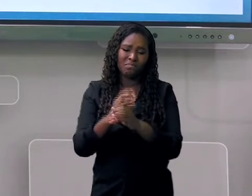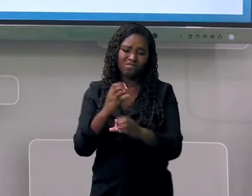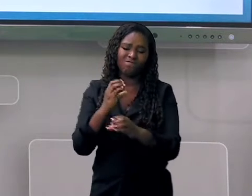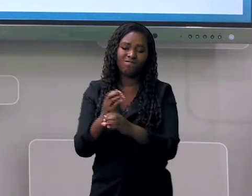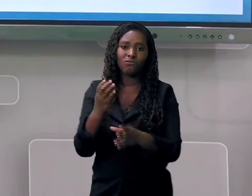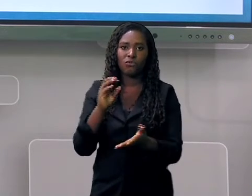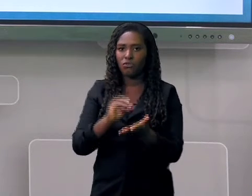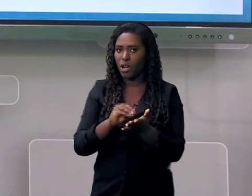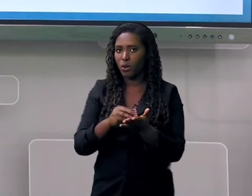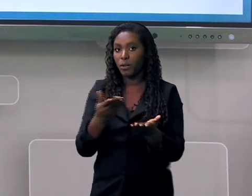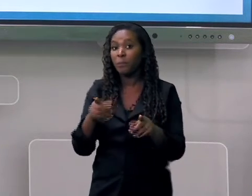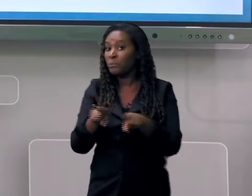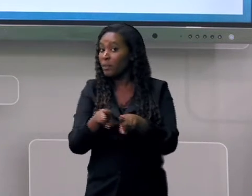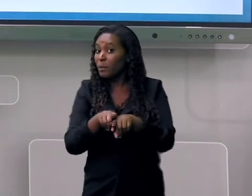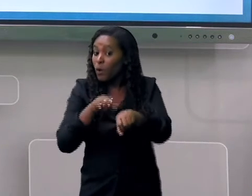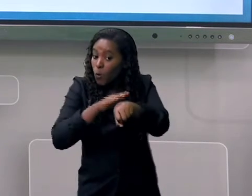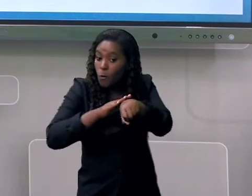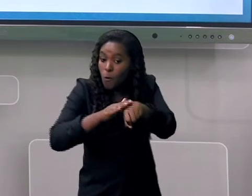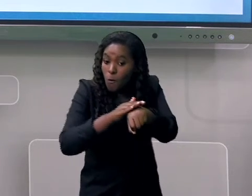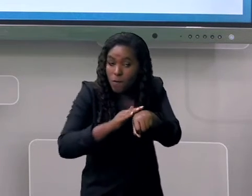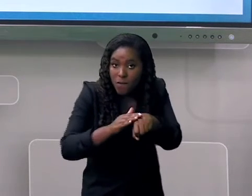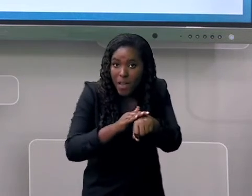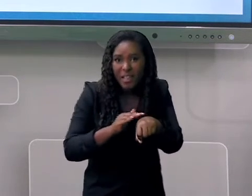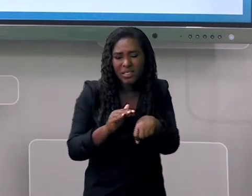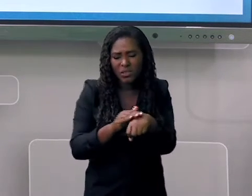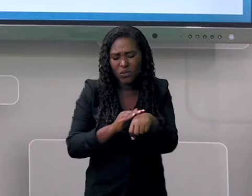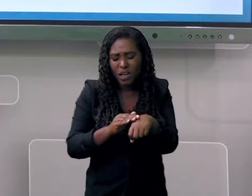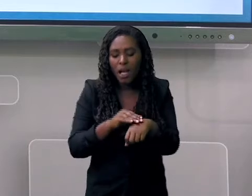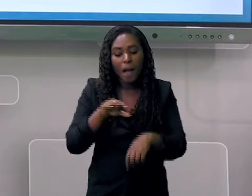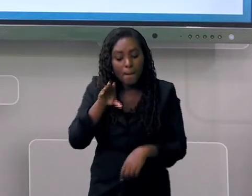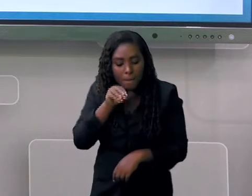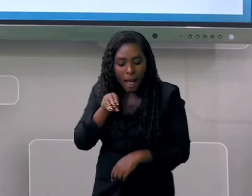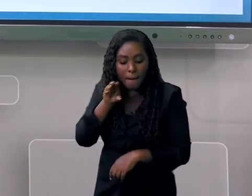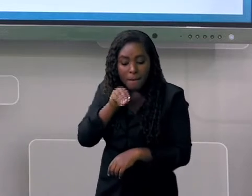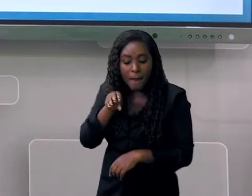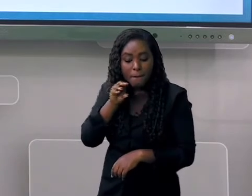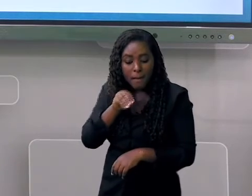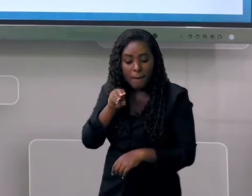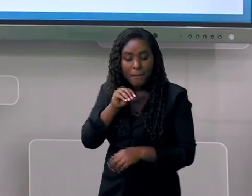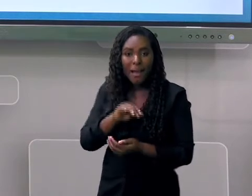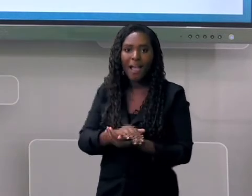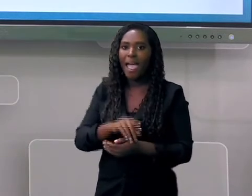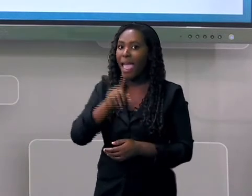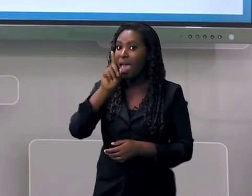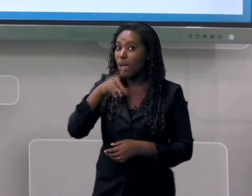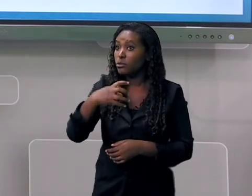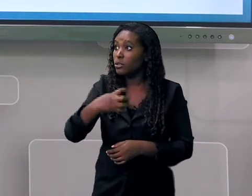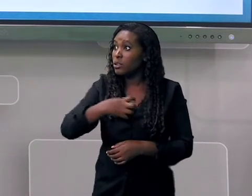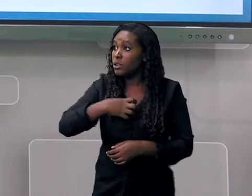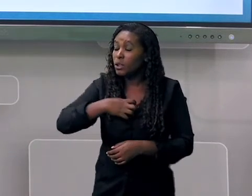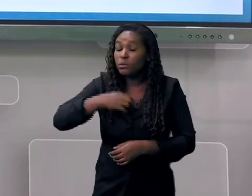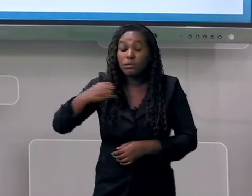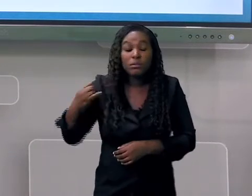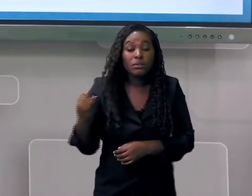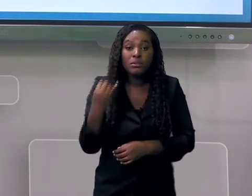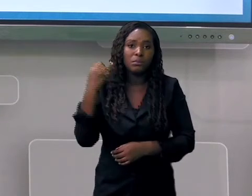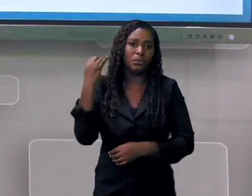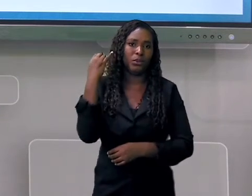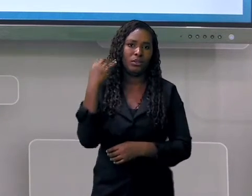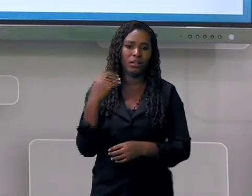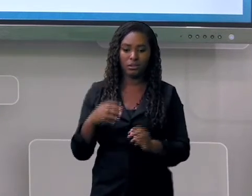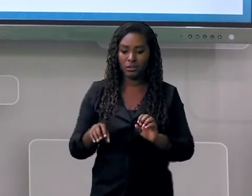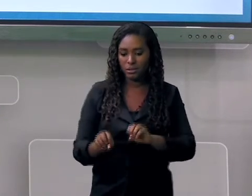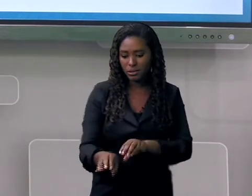uma forma muito boa de incentivar a criança a falar. Busque fazer a criança olhar para você, fazendo